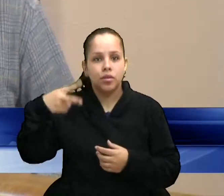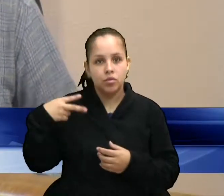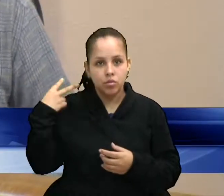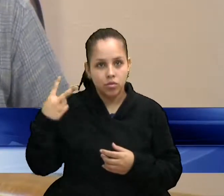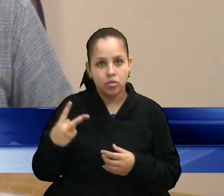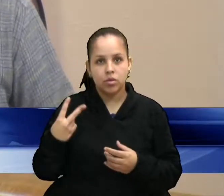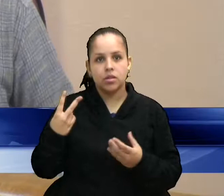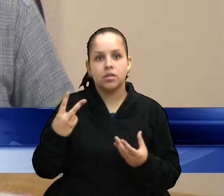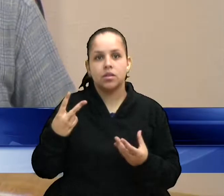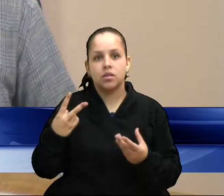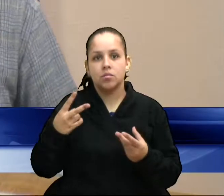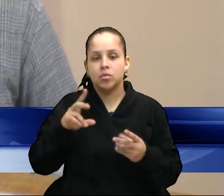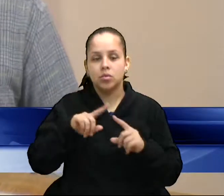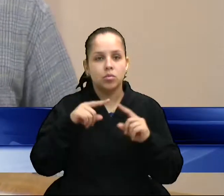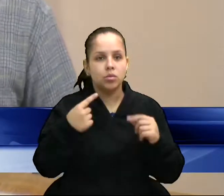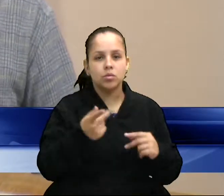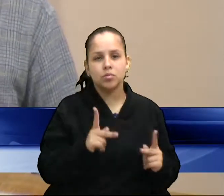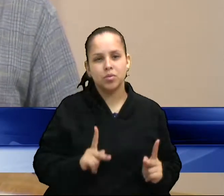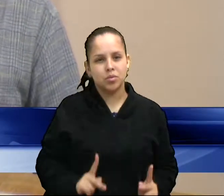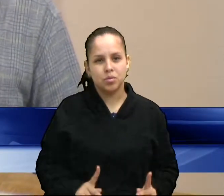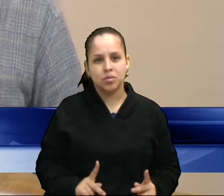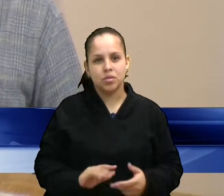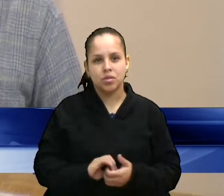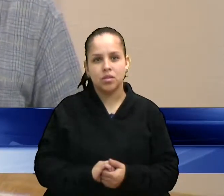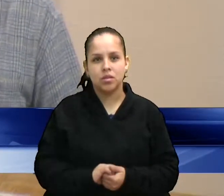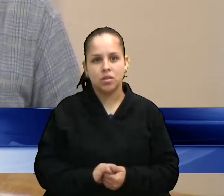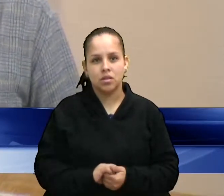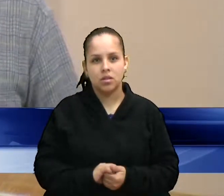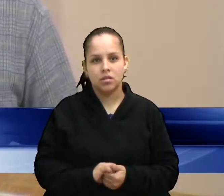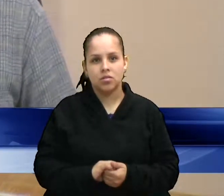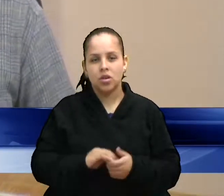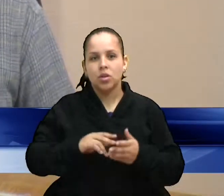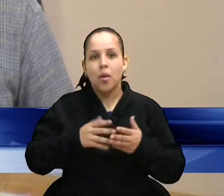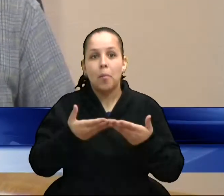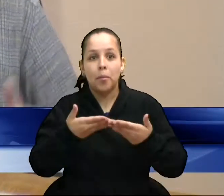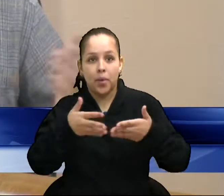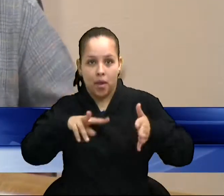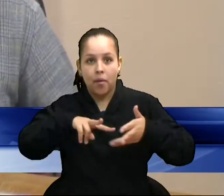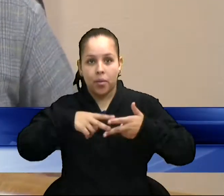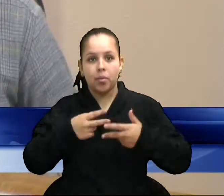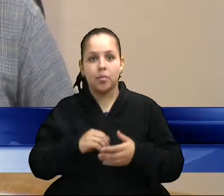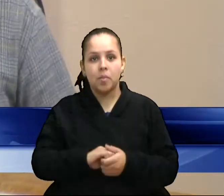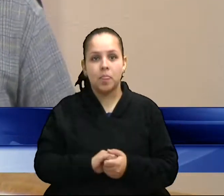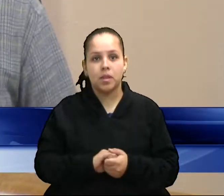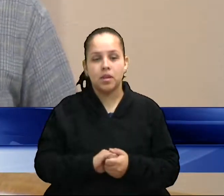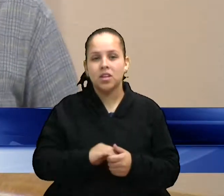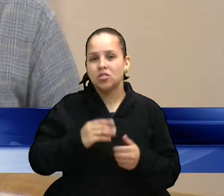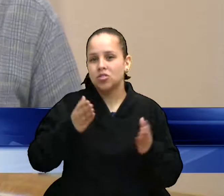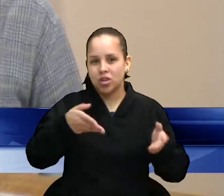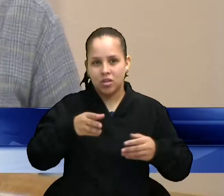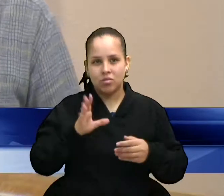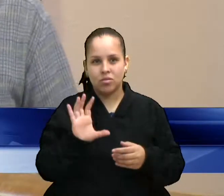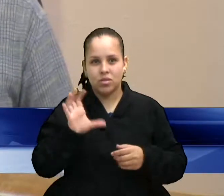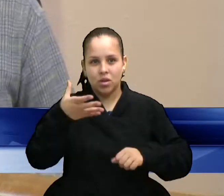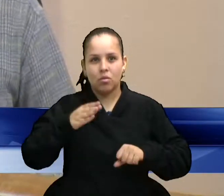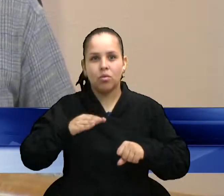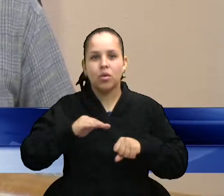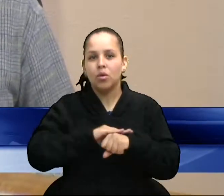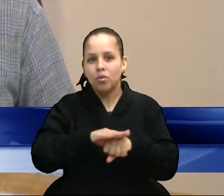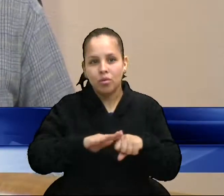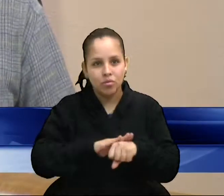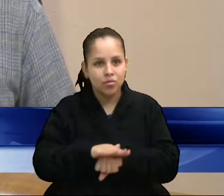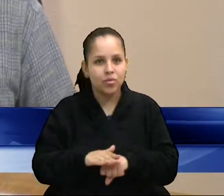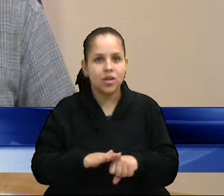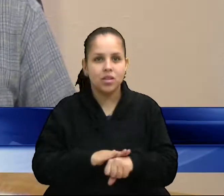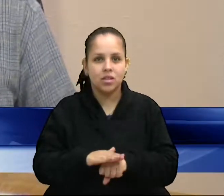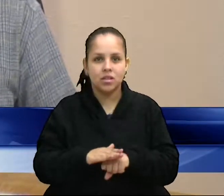atuais permissionários. O nosso sindicato ele está aberto à conversação, já tivemos conversas muito produtivas e que,